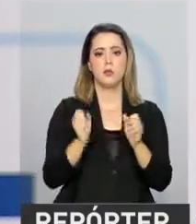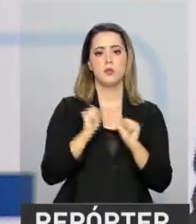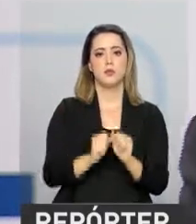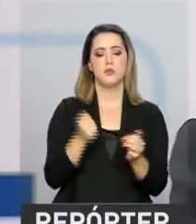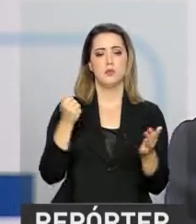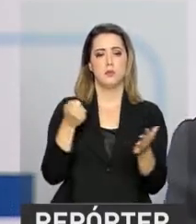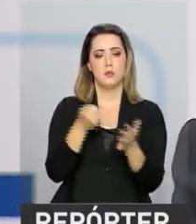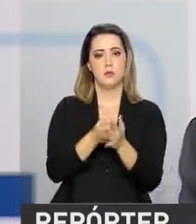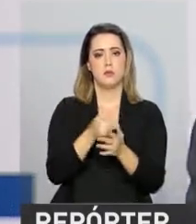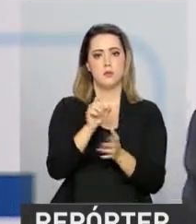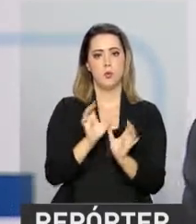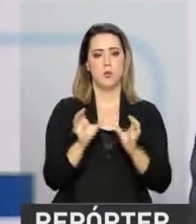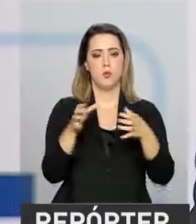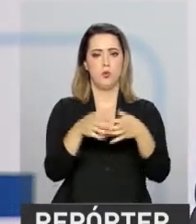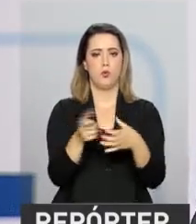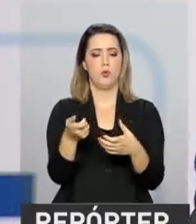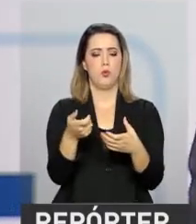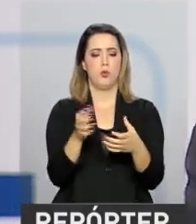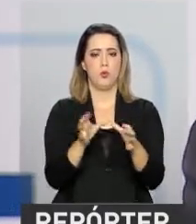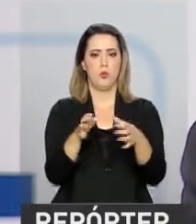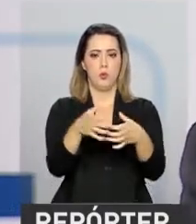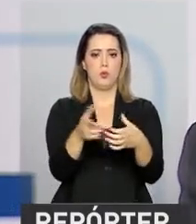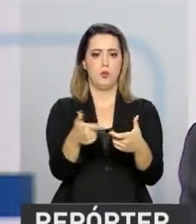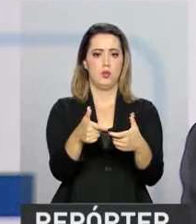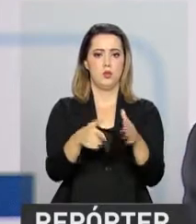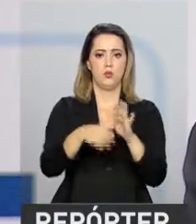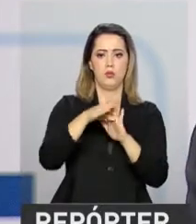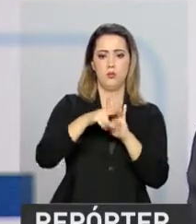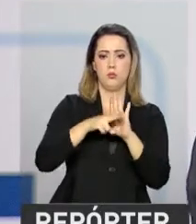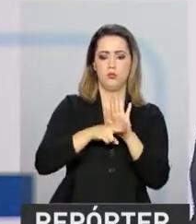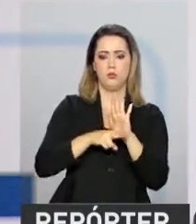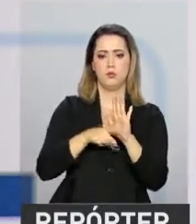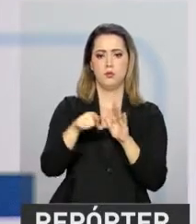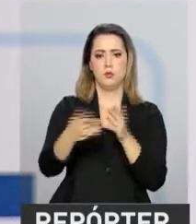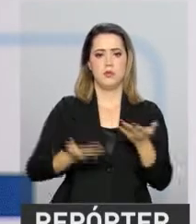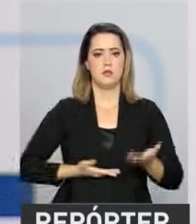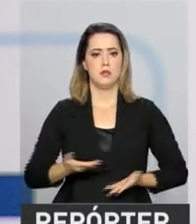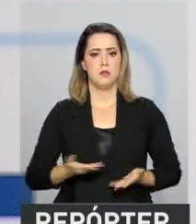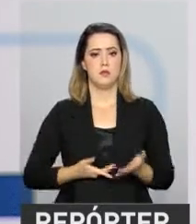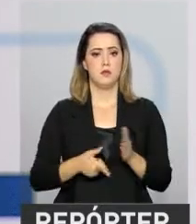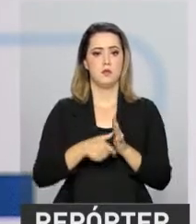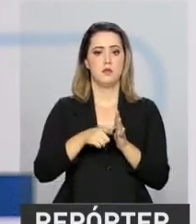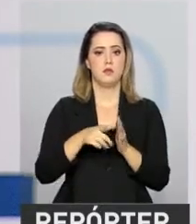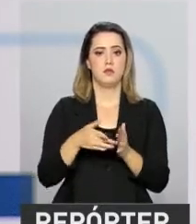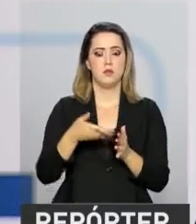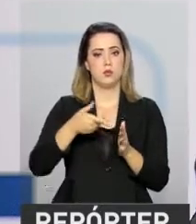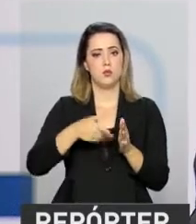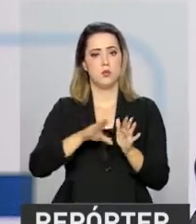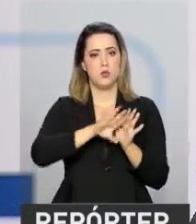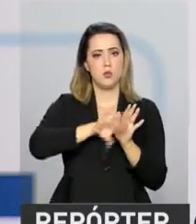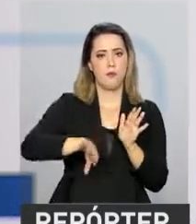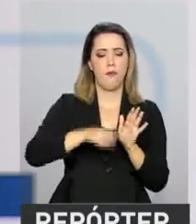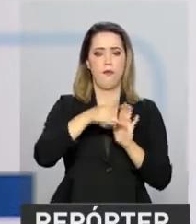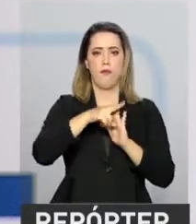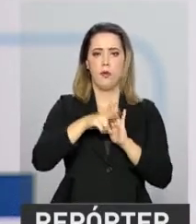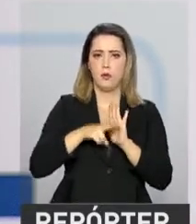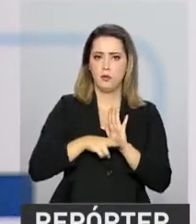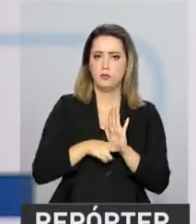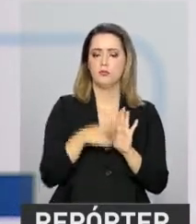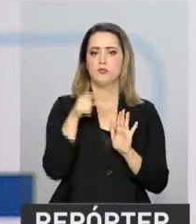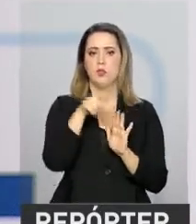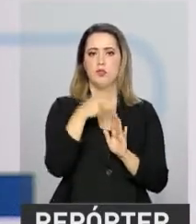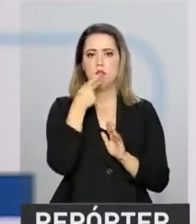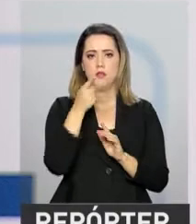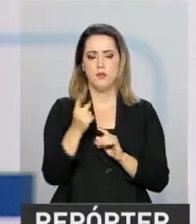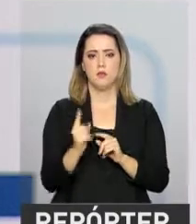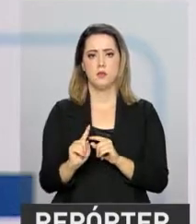financiar equipes que não estão no padrão que foi estabelecido, serviços que não estão no padrão que foi estabelecido. Assim como foi falado da